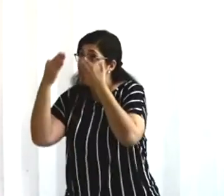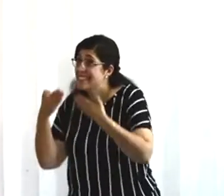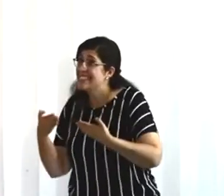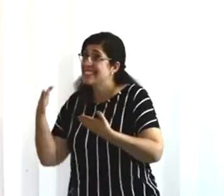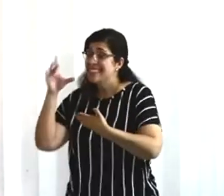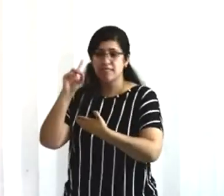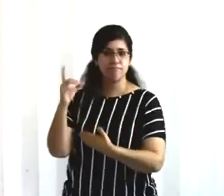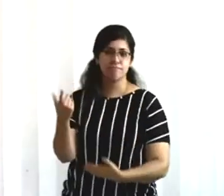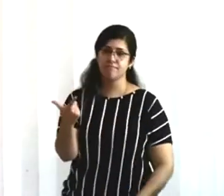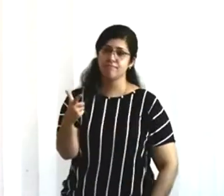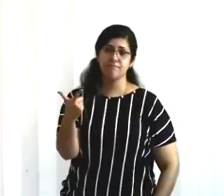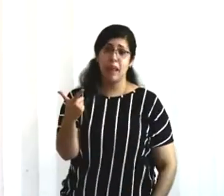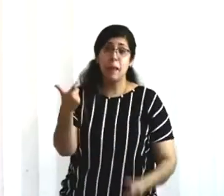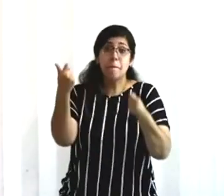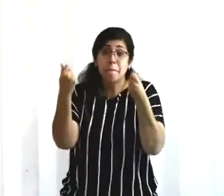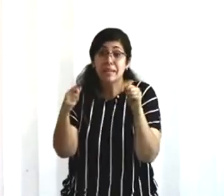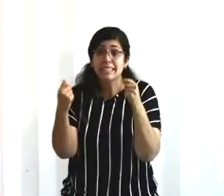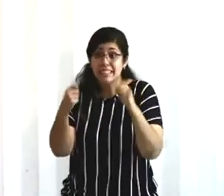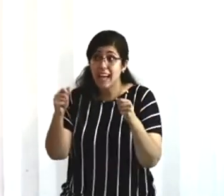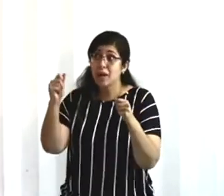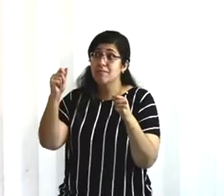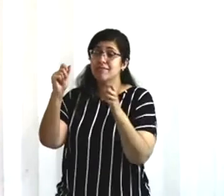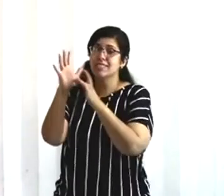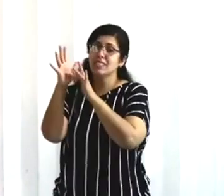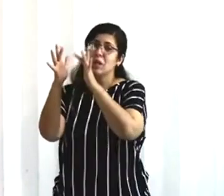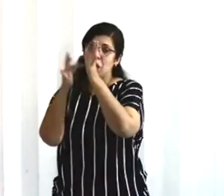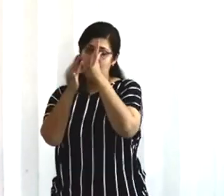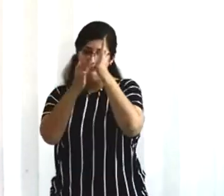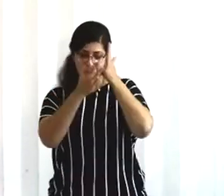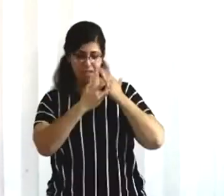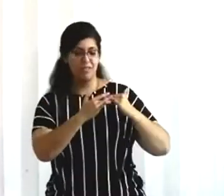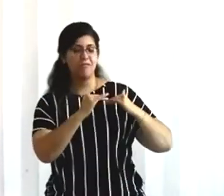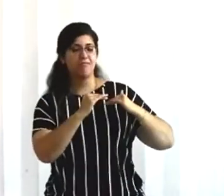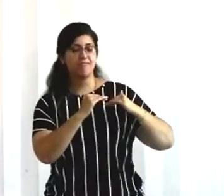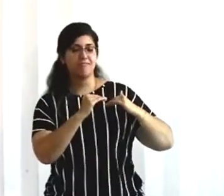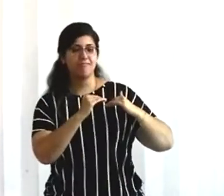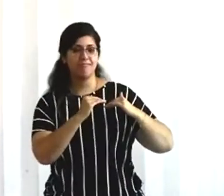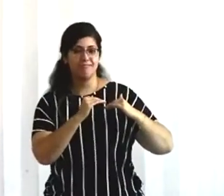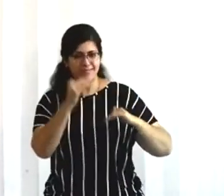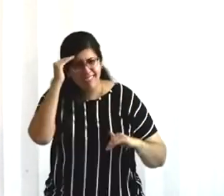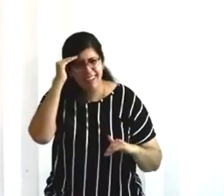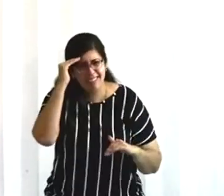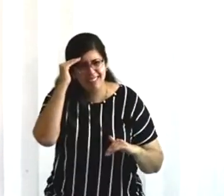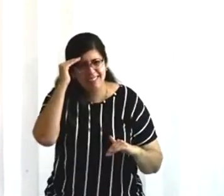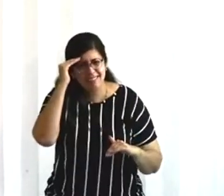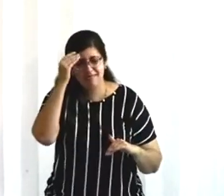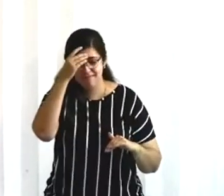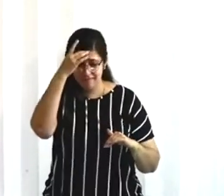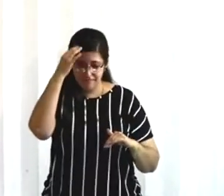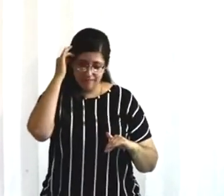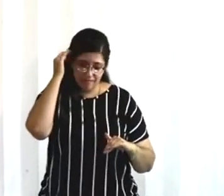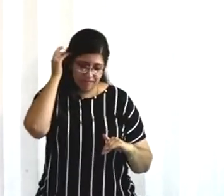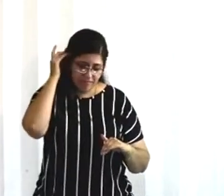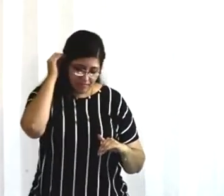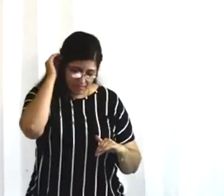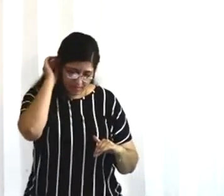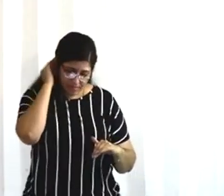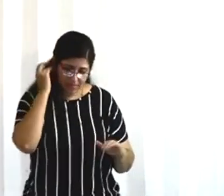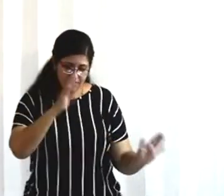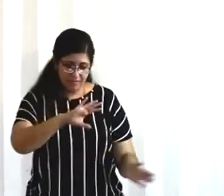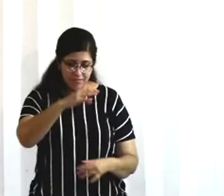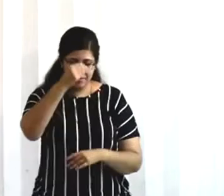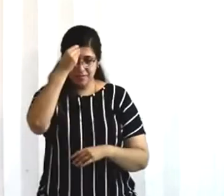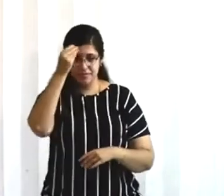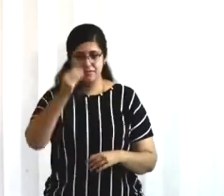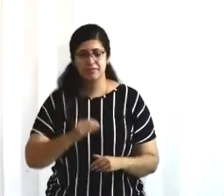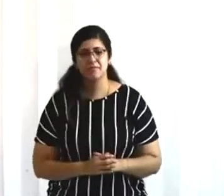isso que o homem sem Cristo, ele está em trevas. Mas o que é mais interessante é quando